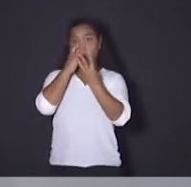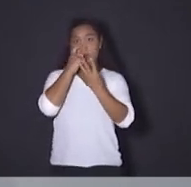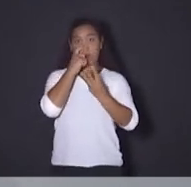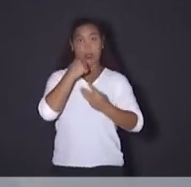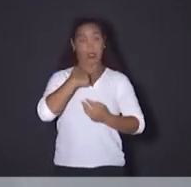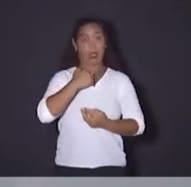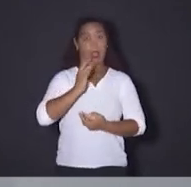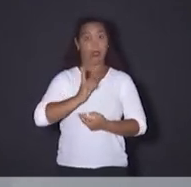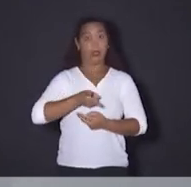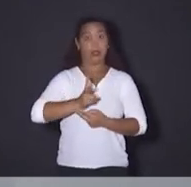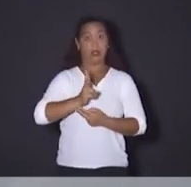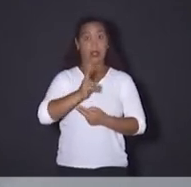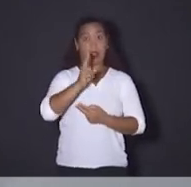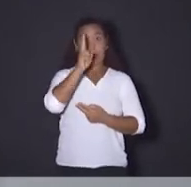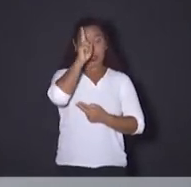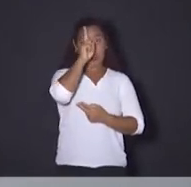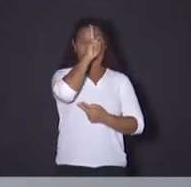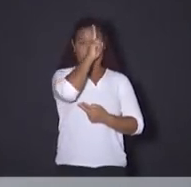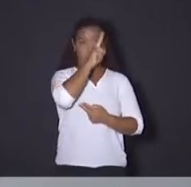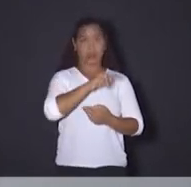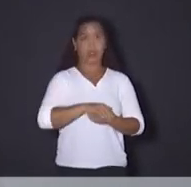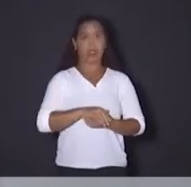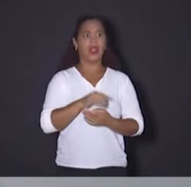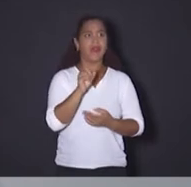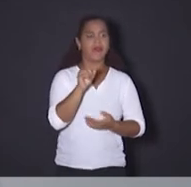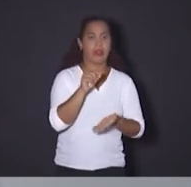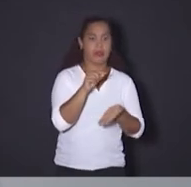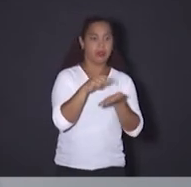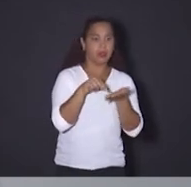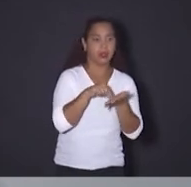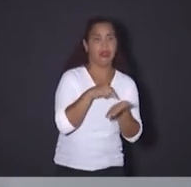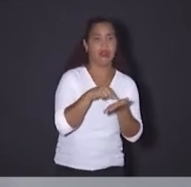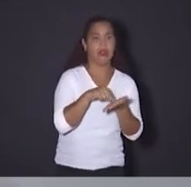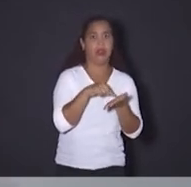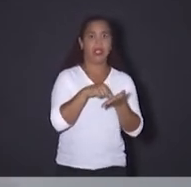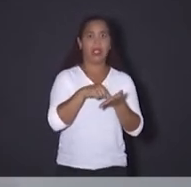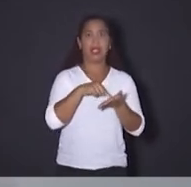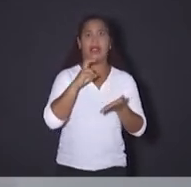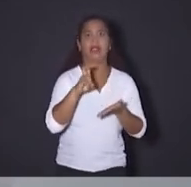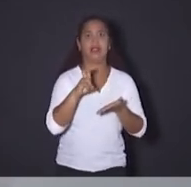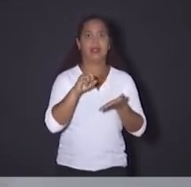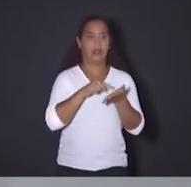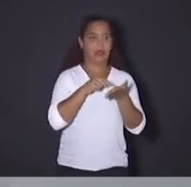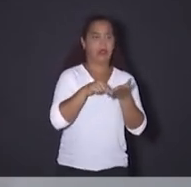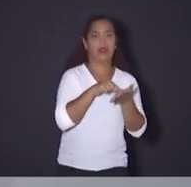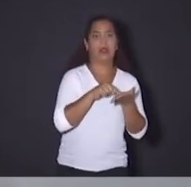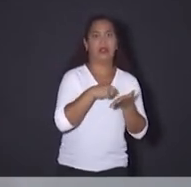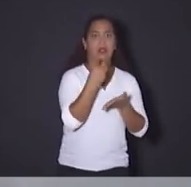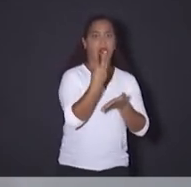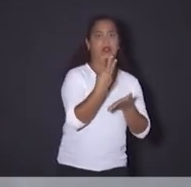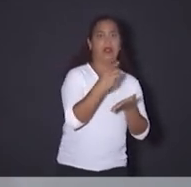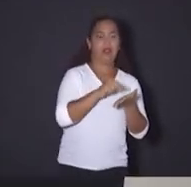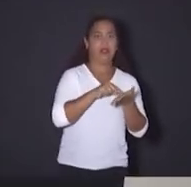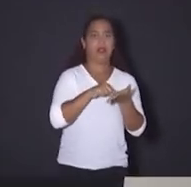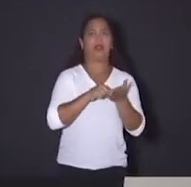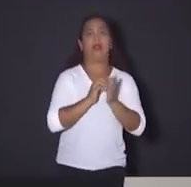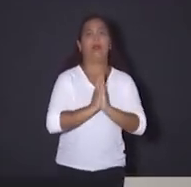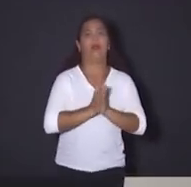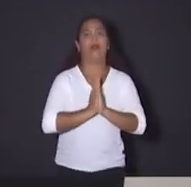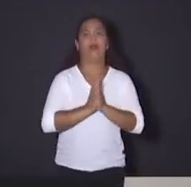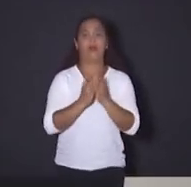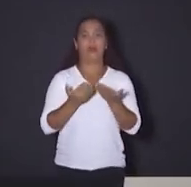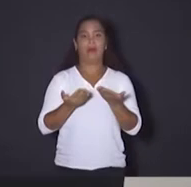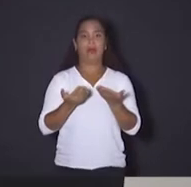em pôr ovos que nota você vai me dar essa meta 3 família 5 por favor me dê logo 15 porque ele corre o risco de ser bloqueado e como